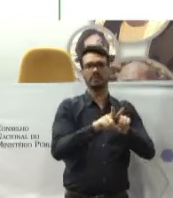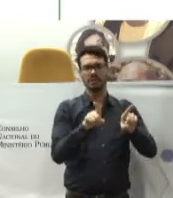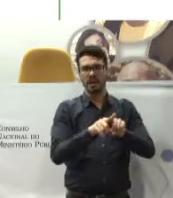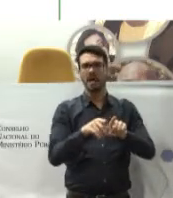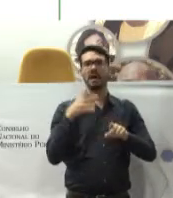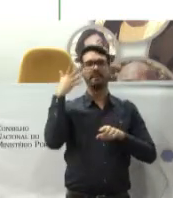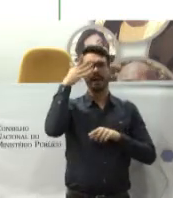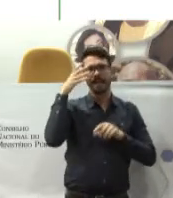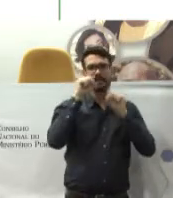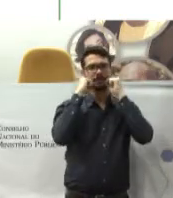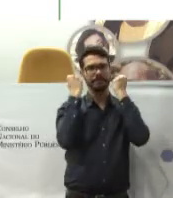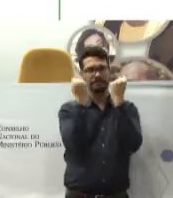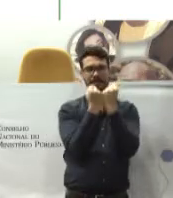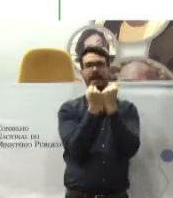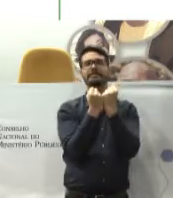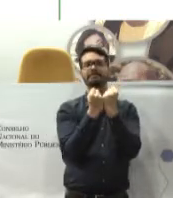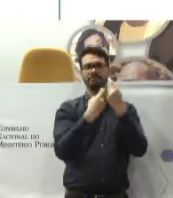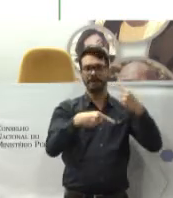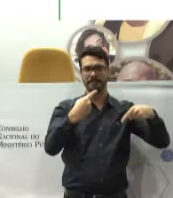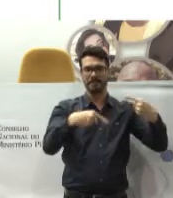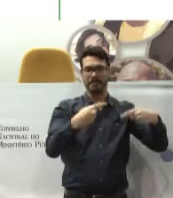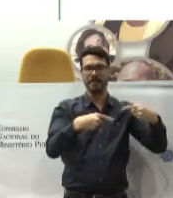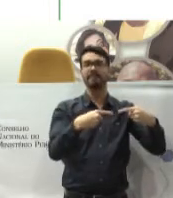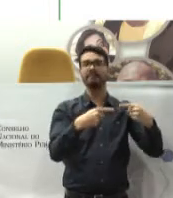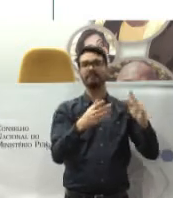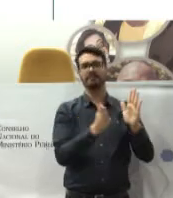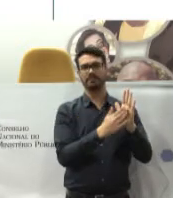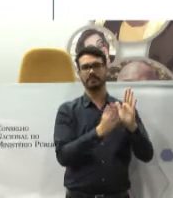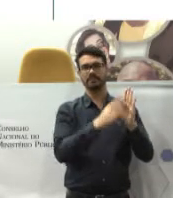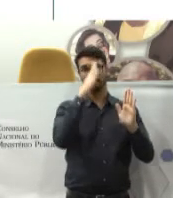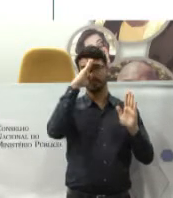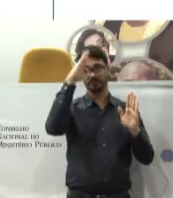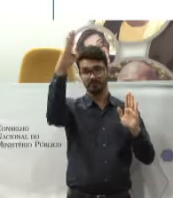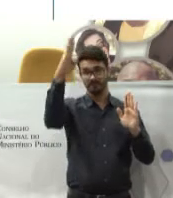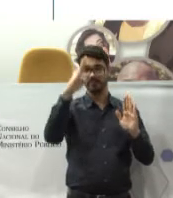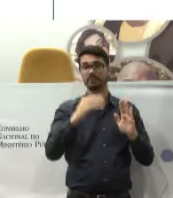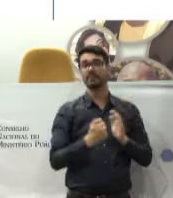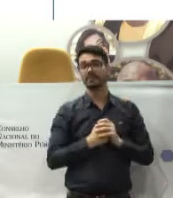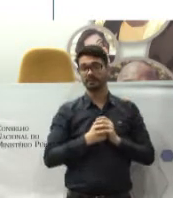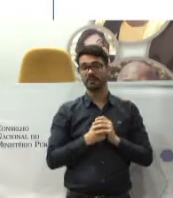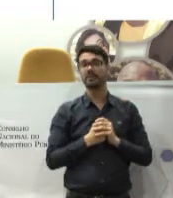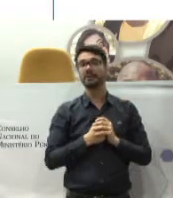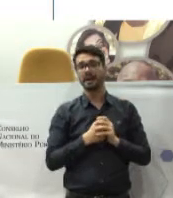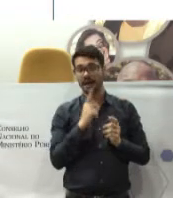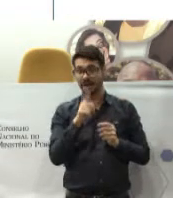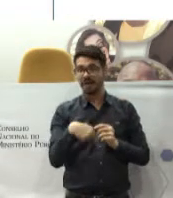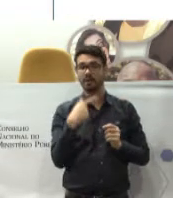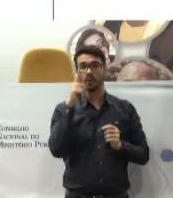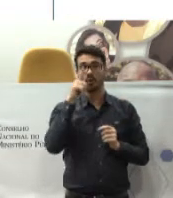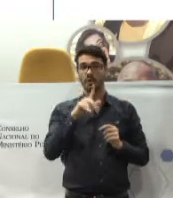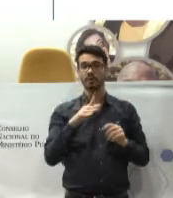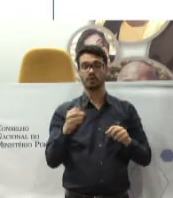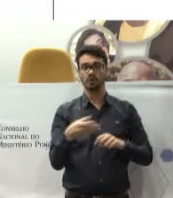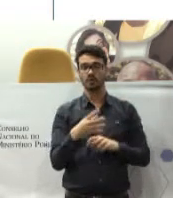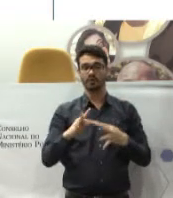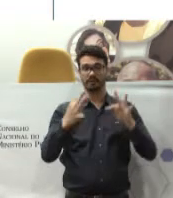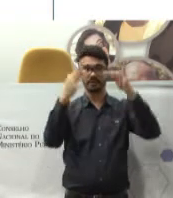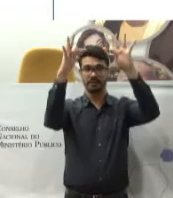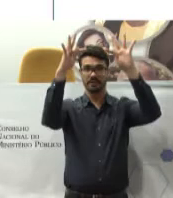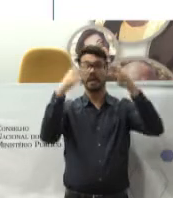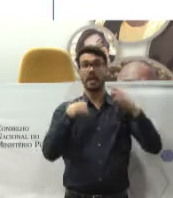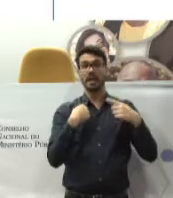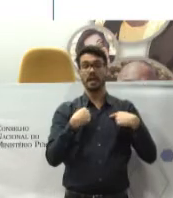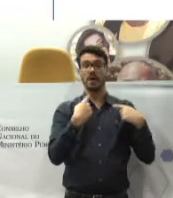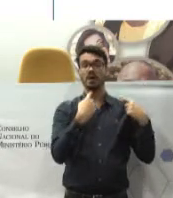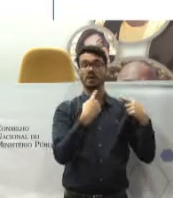sim, avançando sobre isso. Então, o protagonismo do Poder Judiciário é um importante instrumento para fomentar a incorporação de novas tecnologias. Eu sou